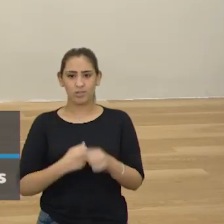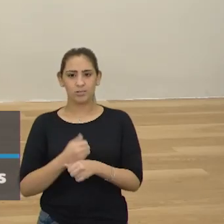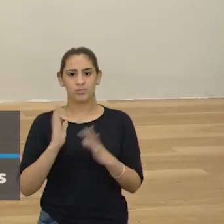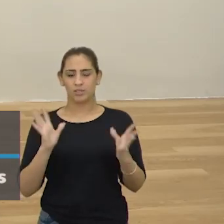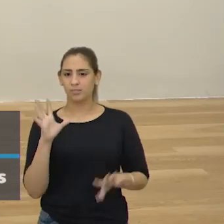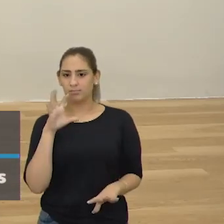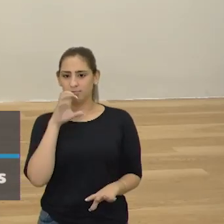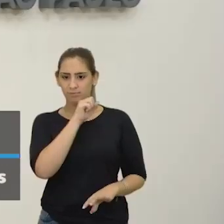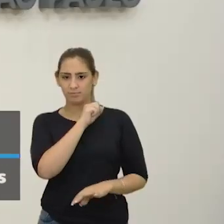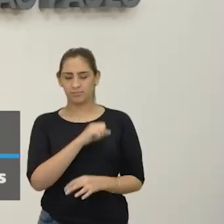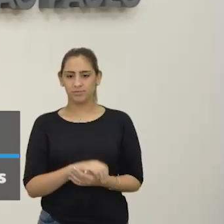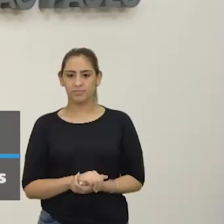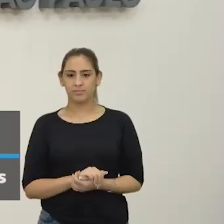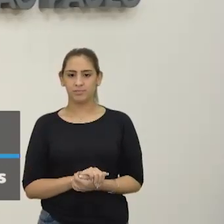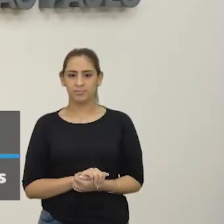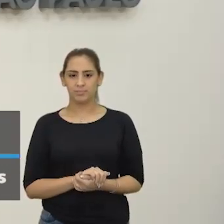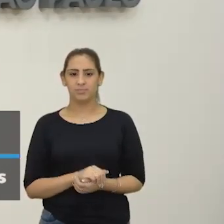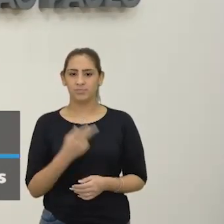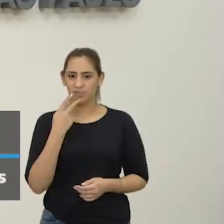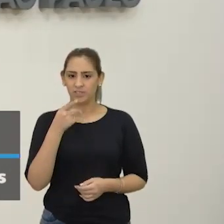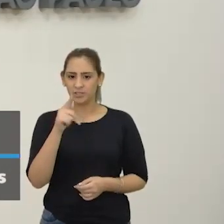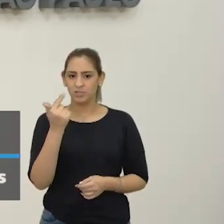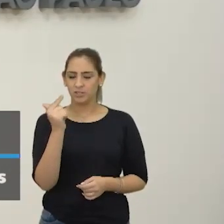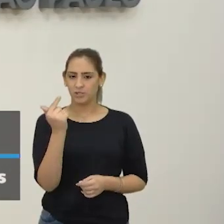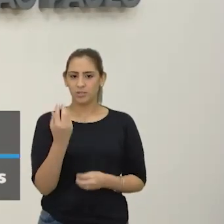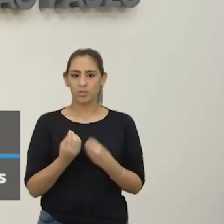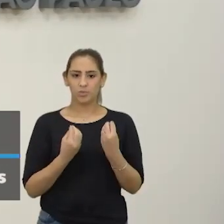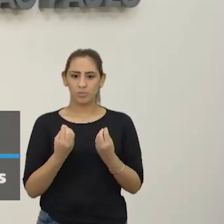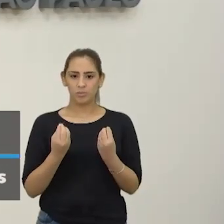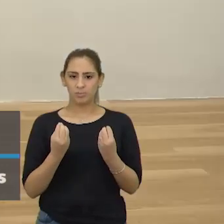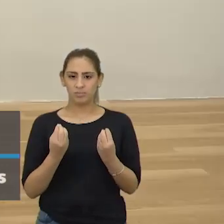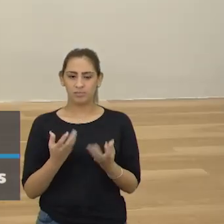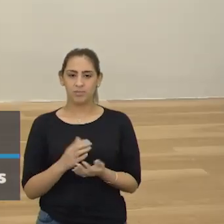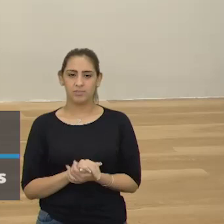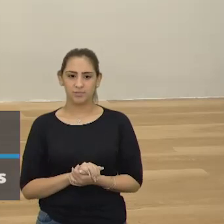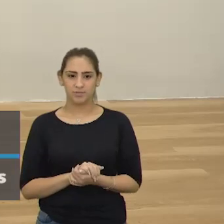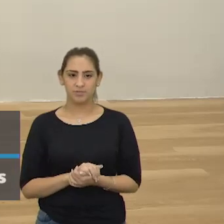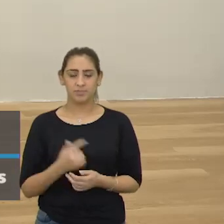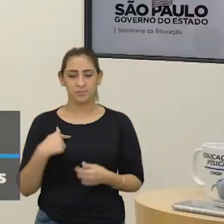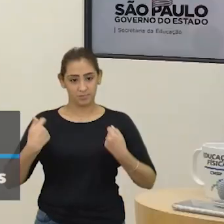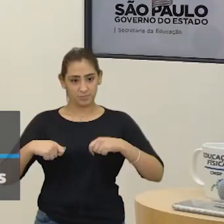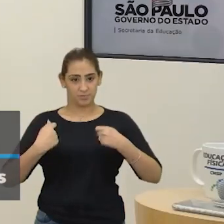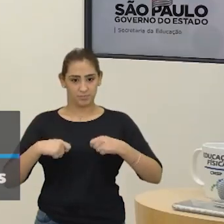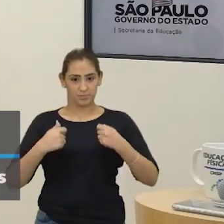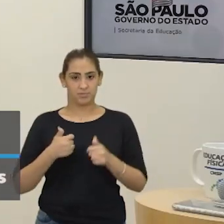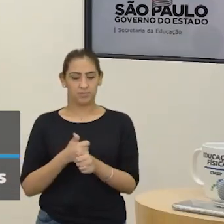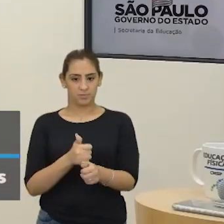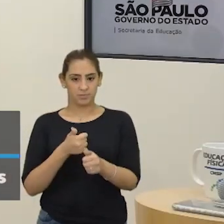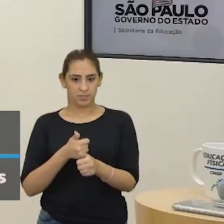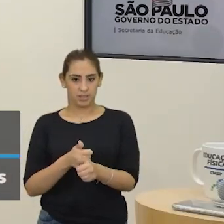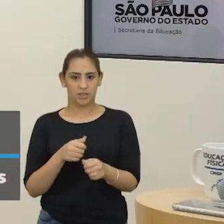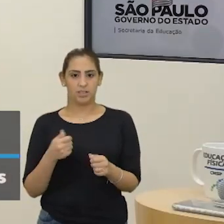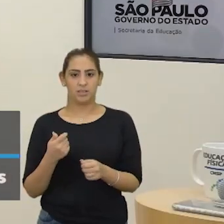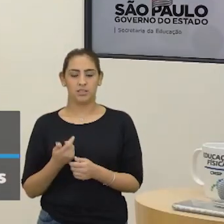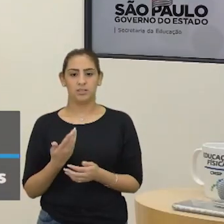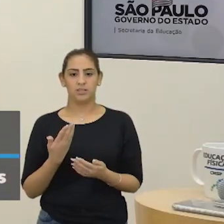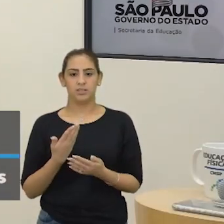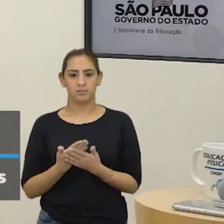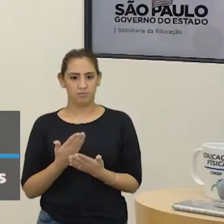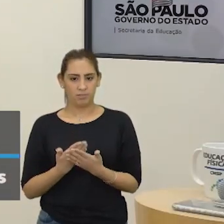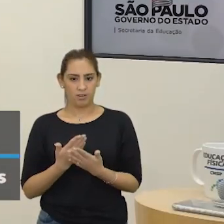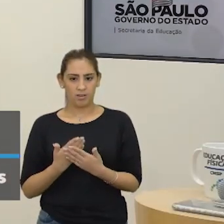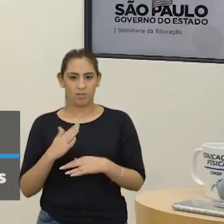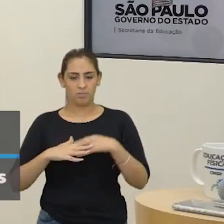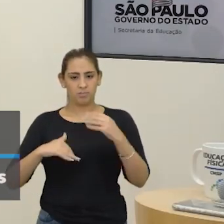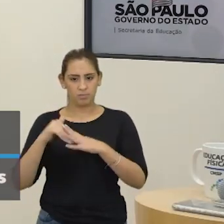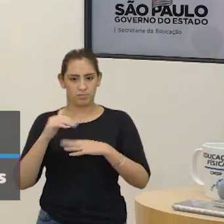Nossa, eu comentei isso em geografia, Mara. Acabou o ano, gente. Então precisamos aí seguir as habilidades essenciais